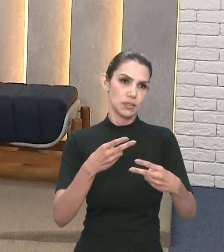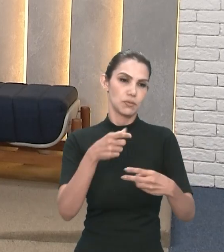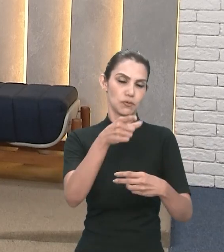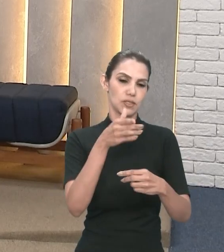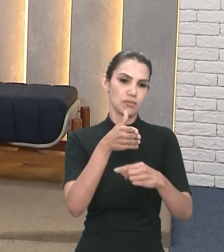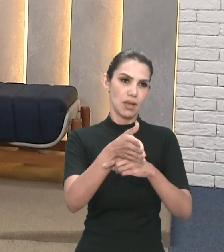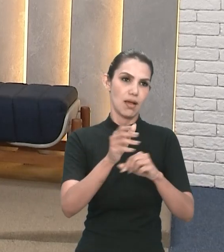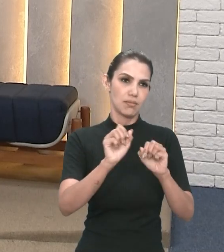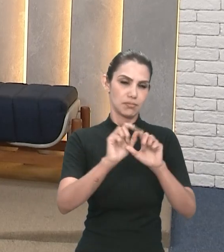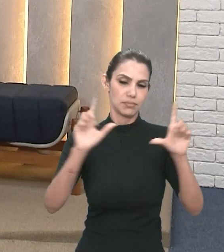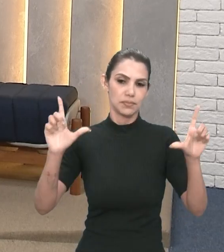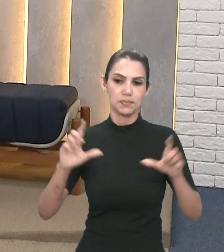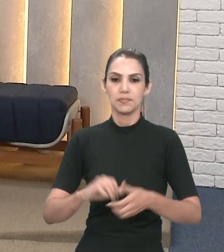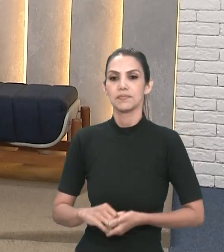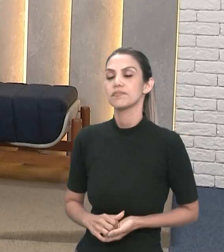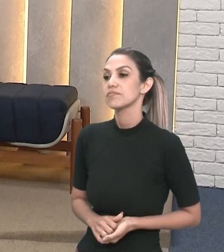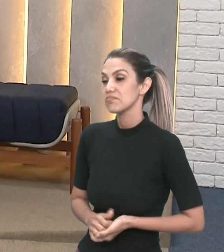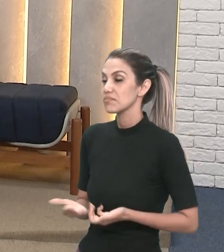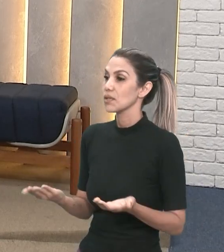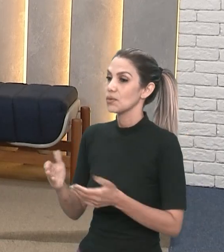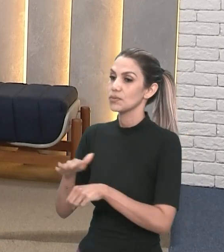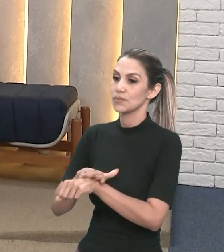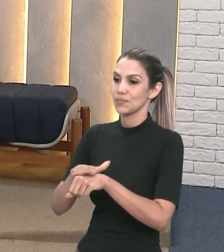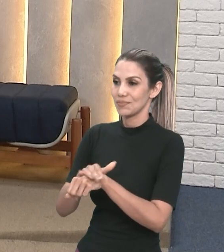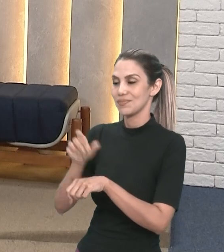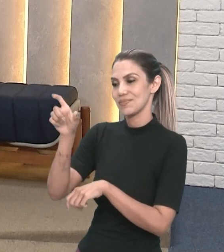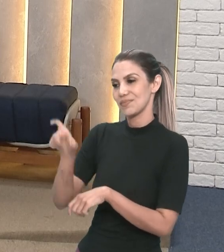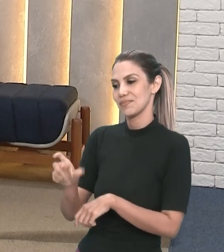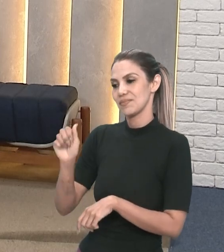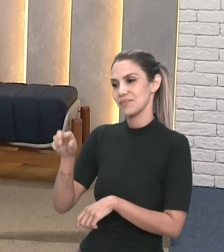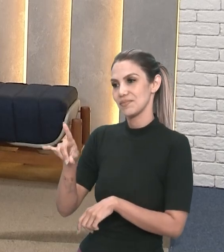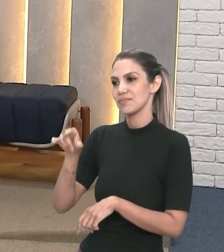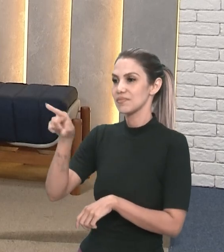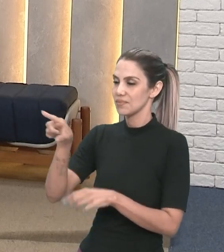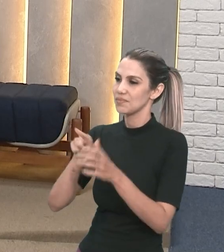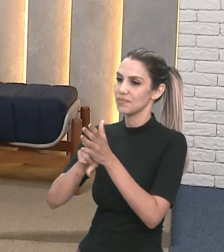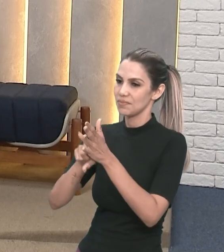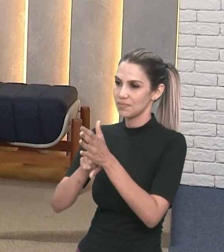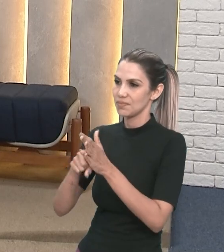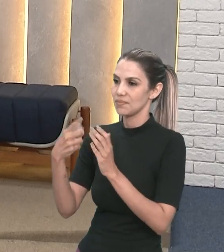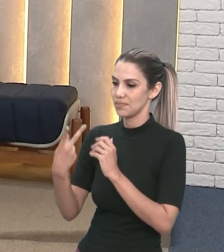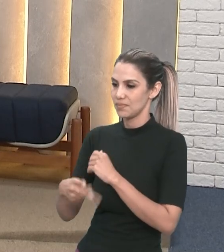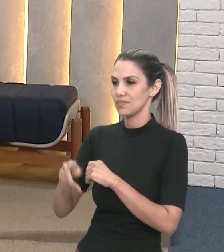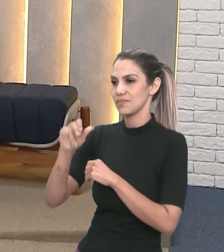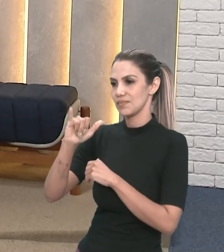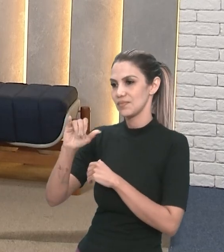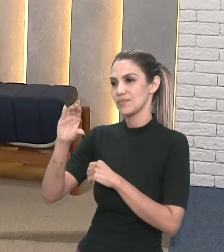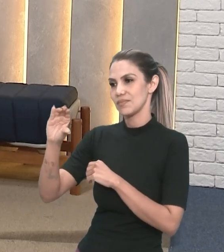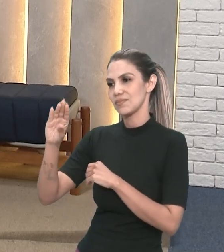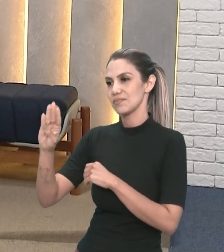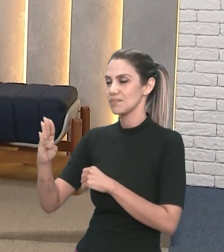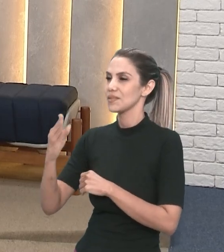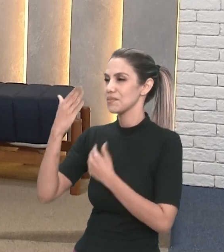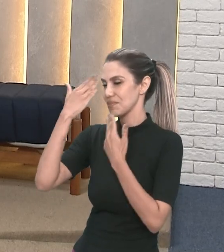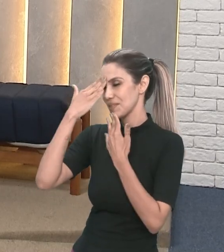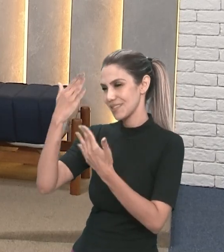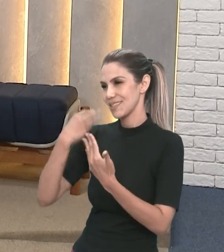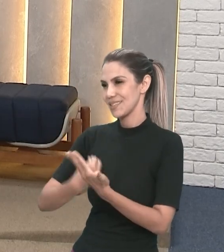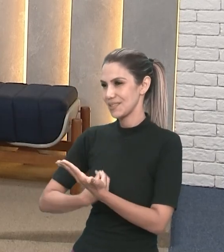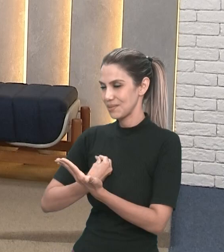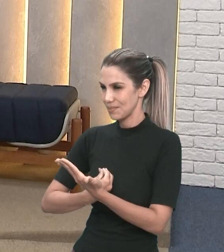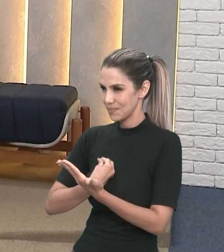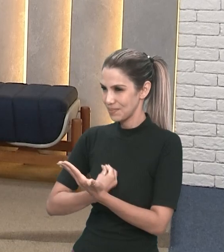Conversamos então com o Anderson Siqueira, pesquisador do Instituto de Ciências Biológicas, o ICB da UFG. Muito obrigado pela sua